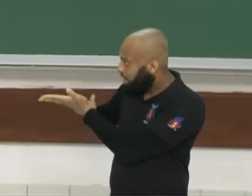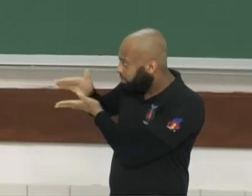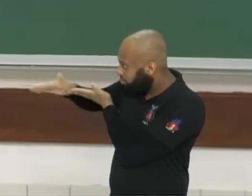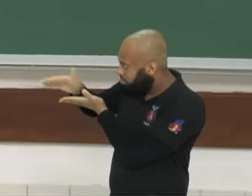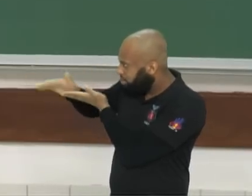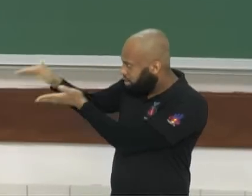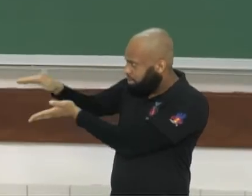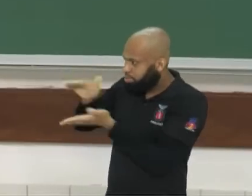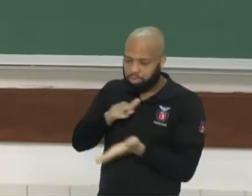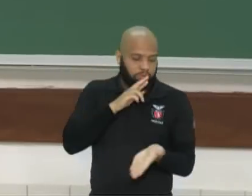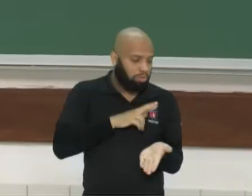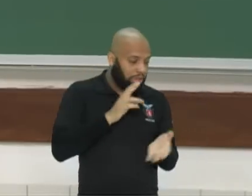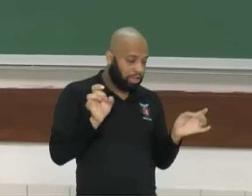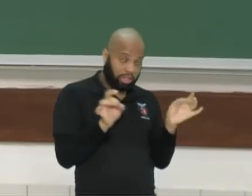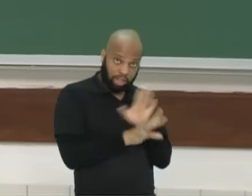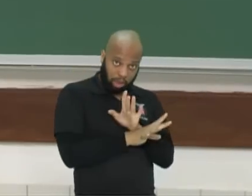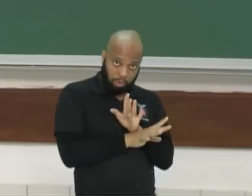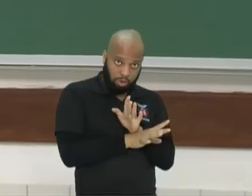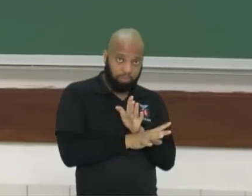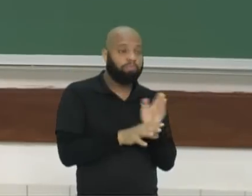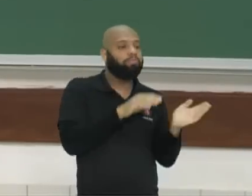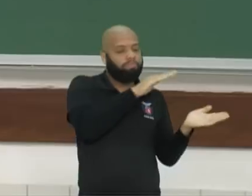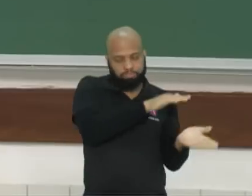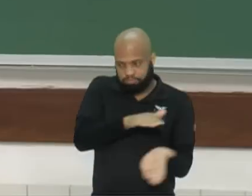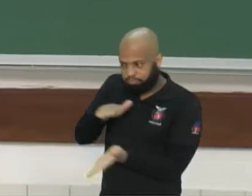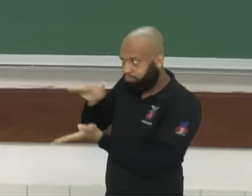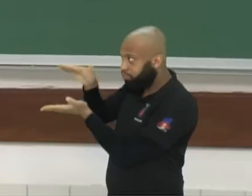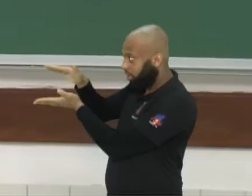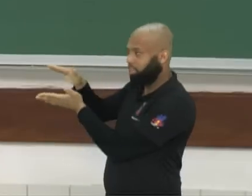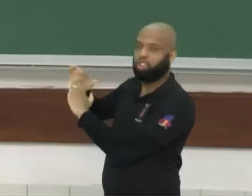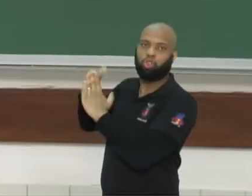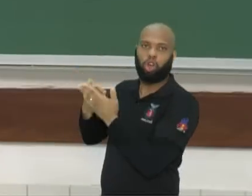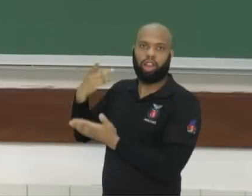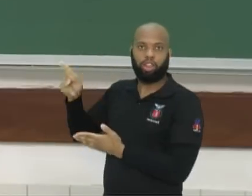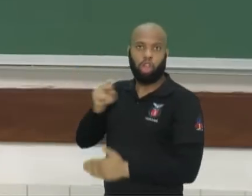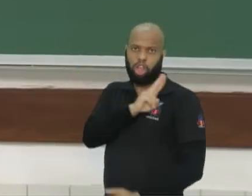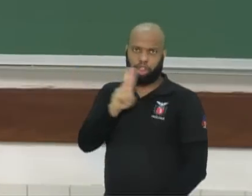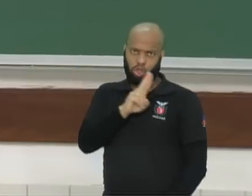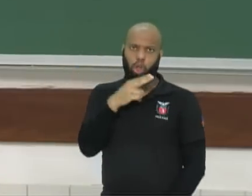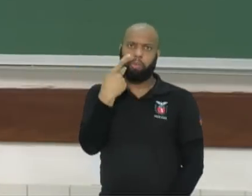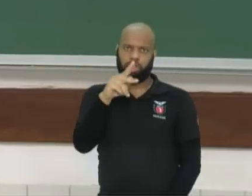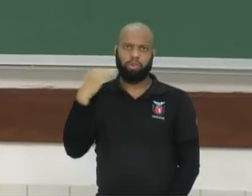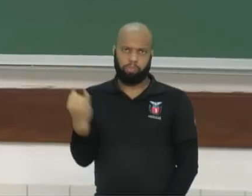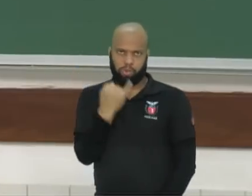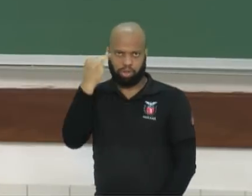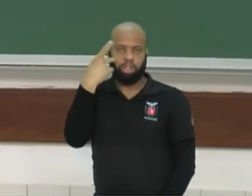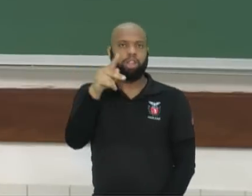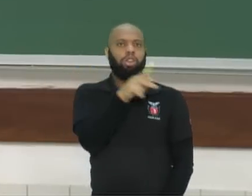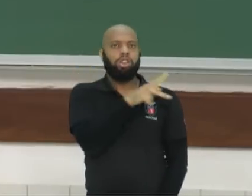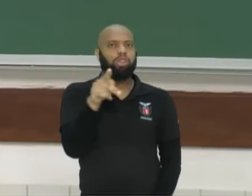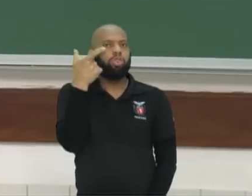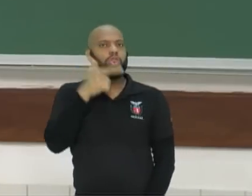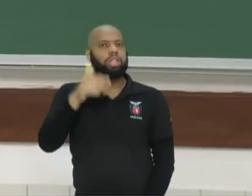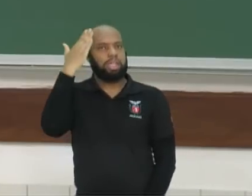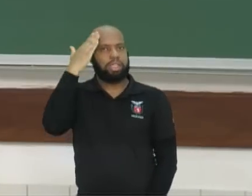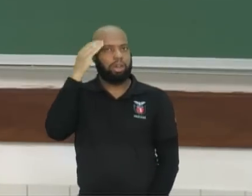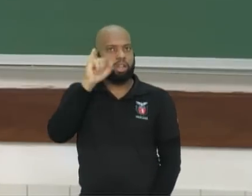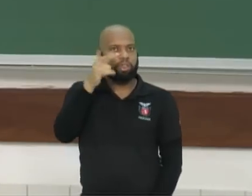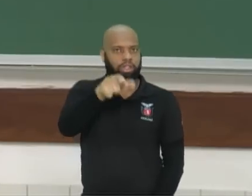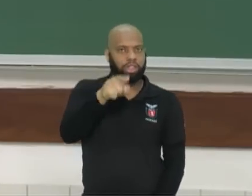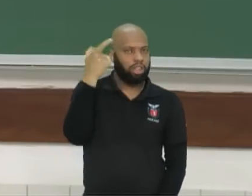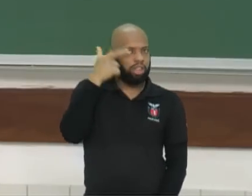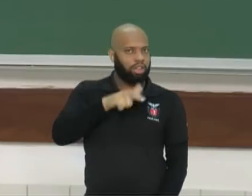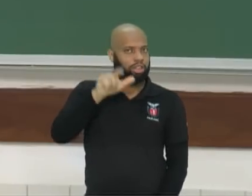realiza também as atividades, devolve na escola lá identificado com o teu nome certinho e aí o professor também pode acompanhar o que você